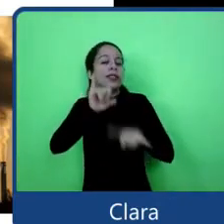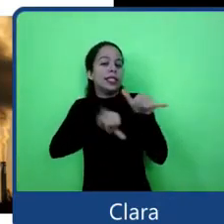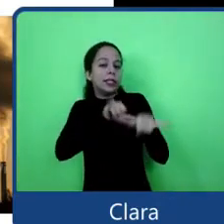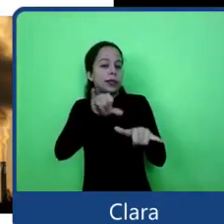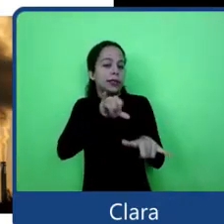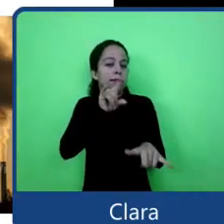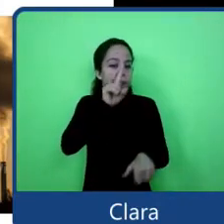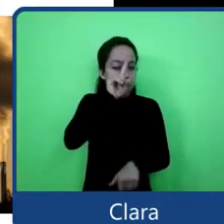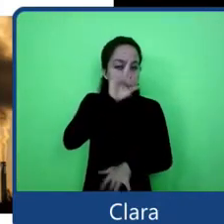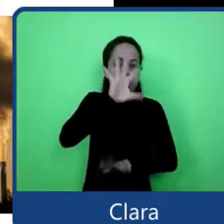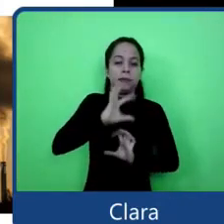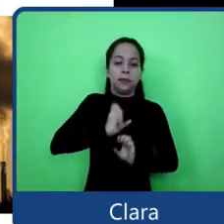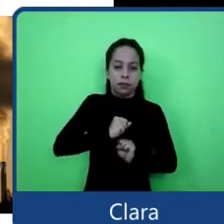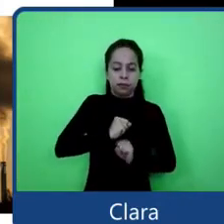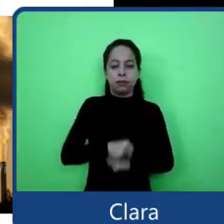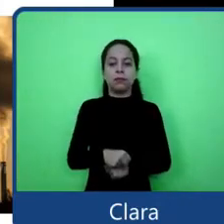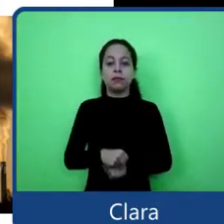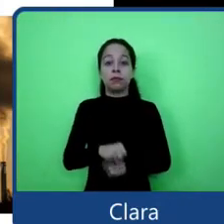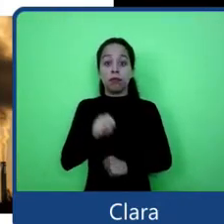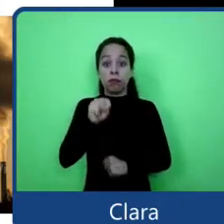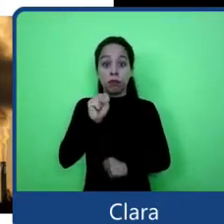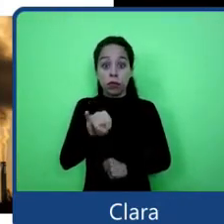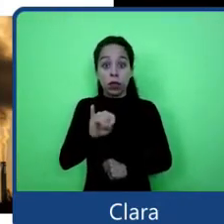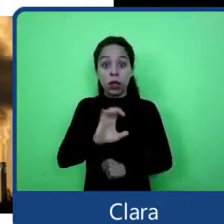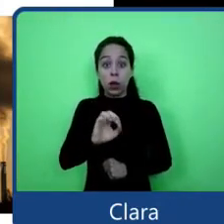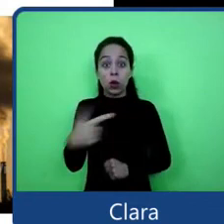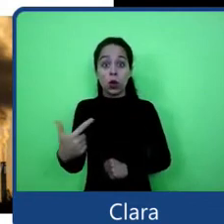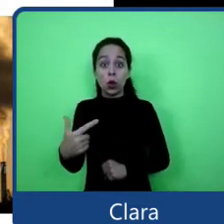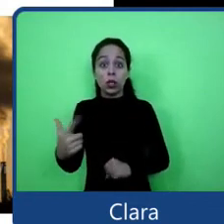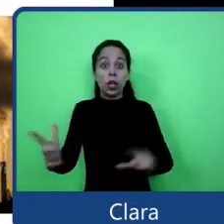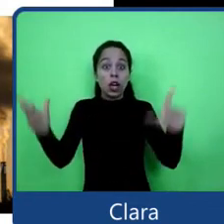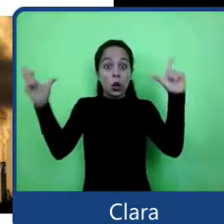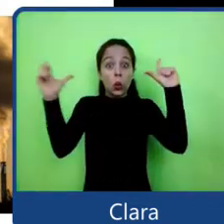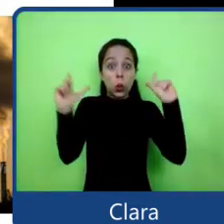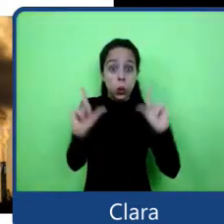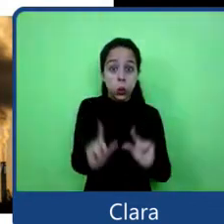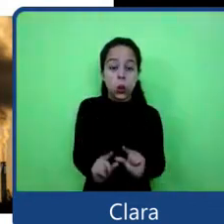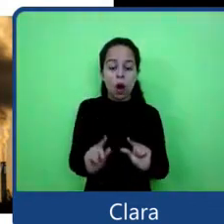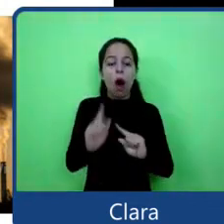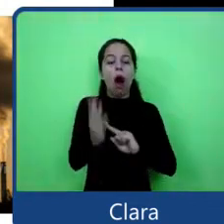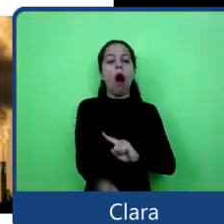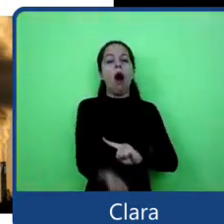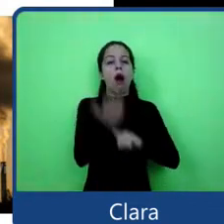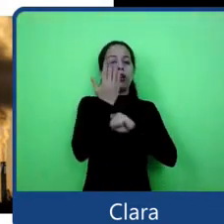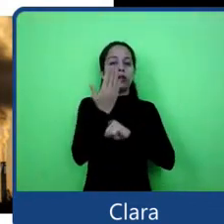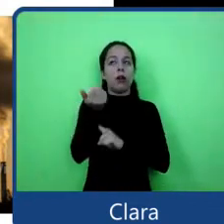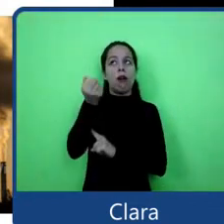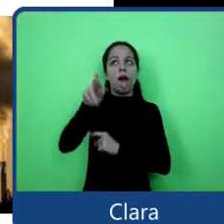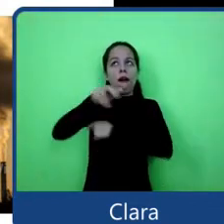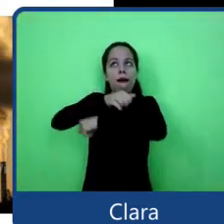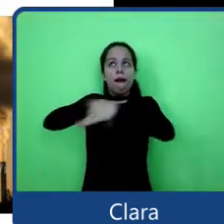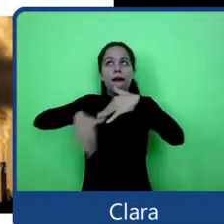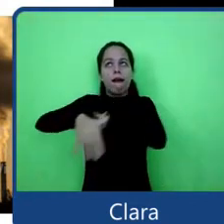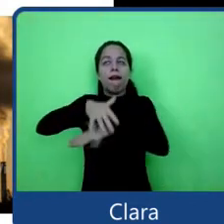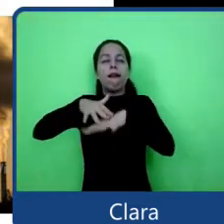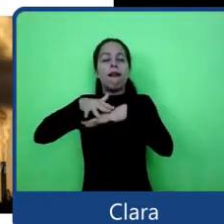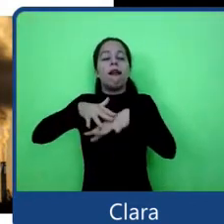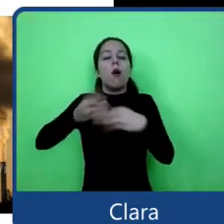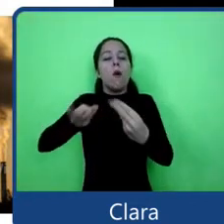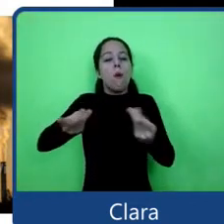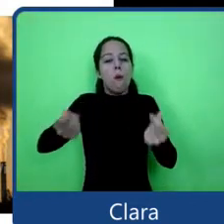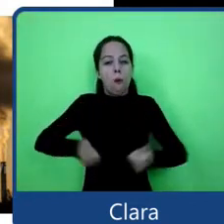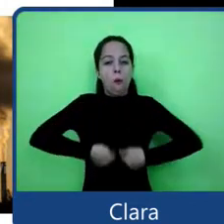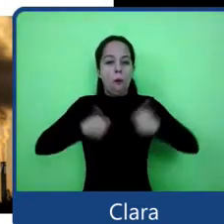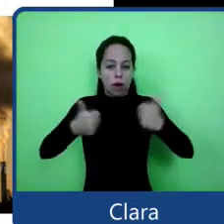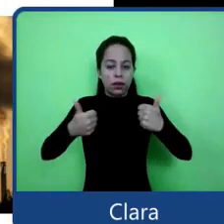né, de reduzir as emissões de carbono, a gente vai ter o co-benefício de também melhorar a qualidade do ar e salvar vidas, né? Então, a